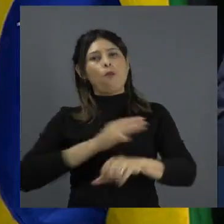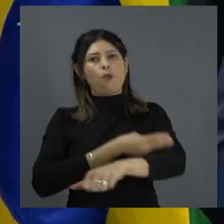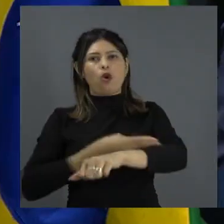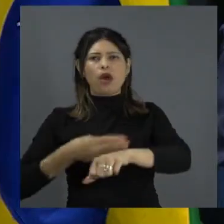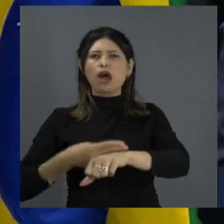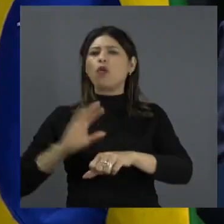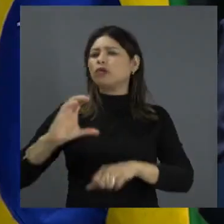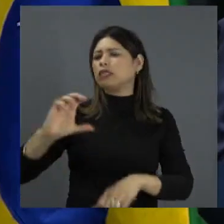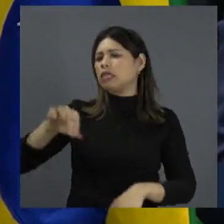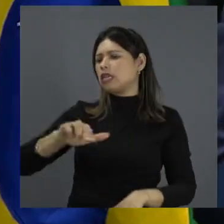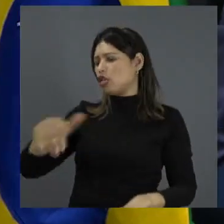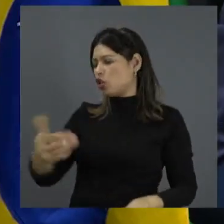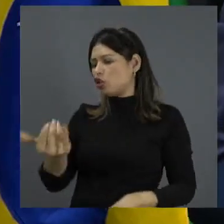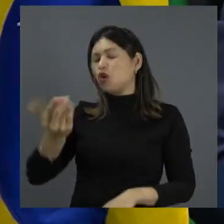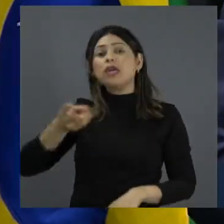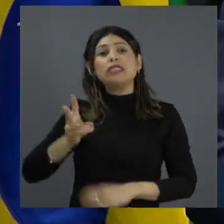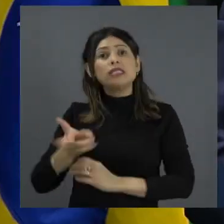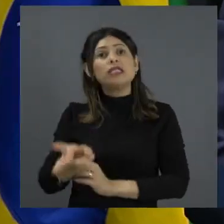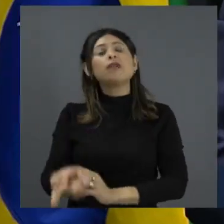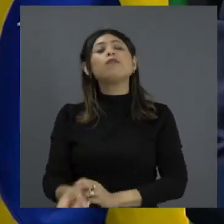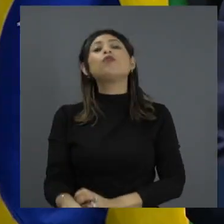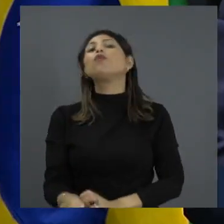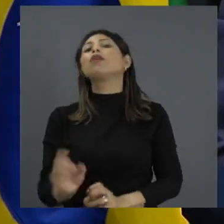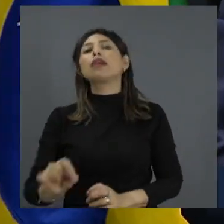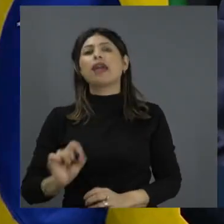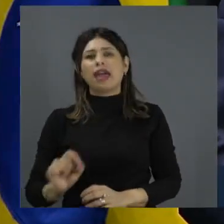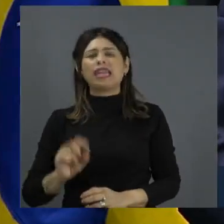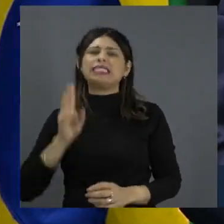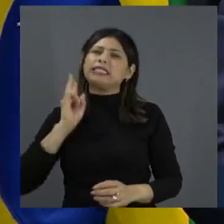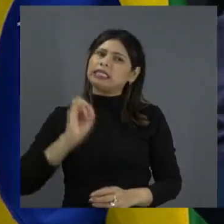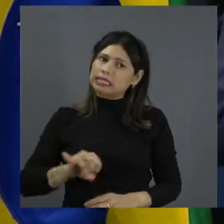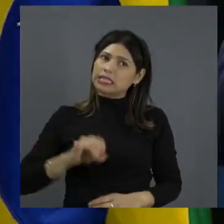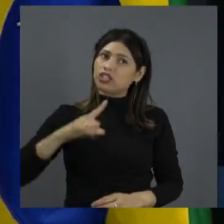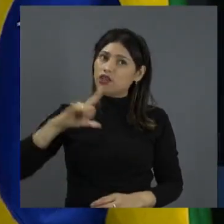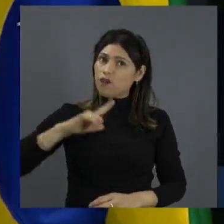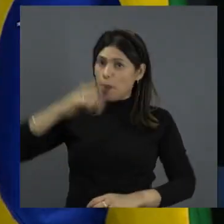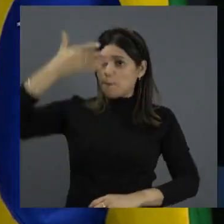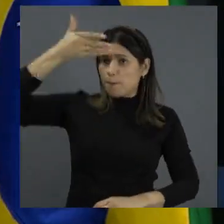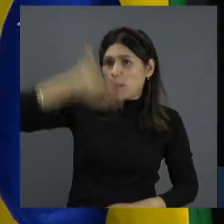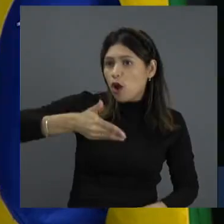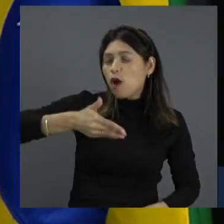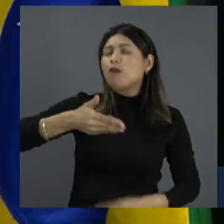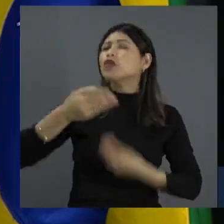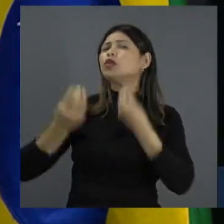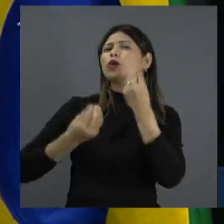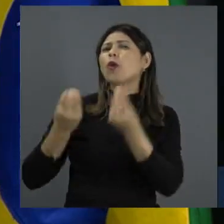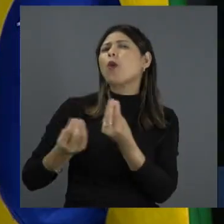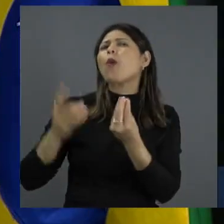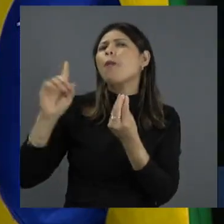Todas as vezes que o magistrado é processado com provas de ter se corrompido,